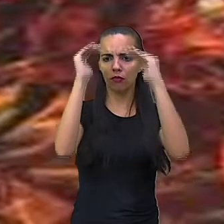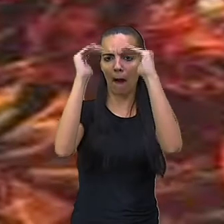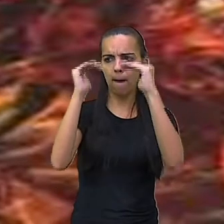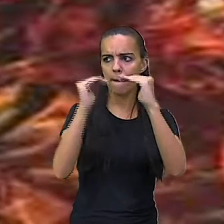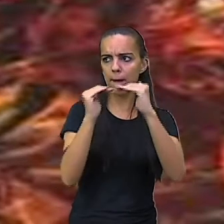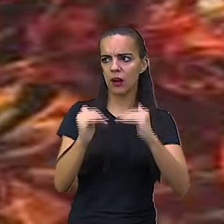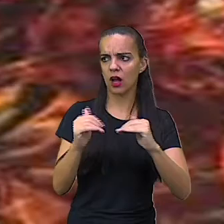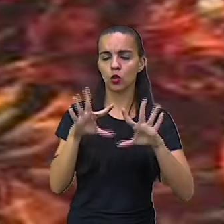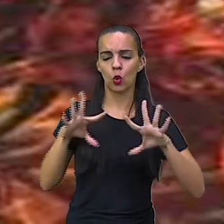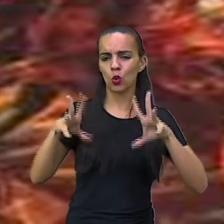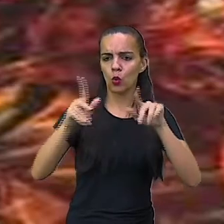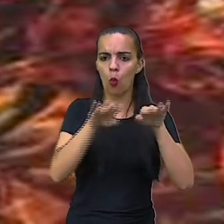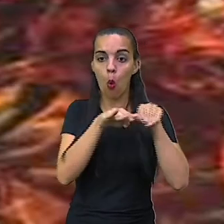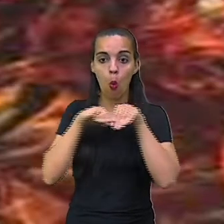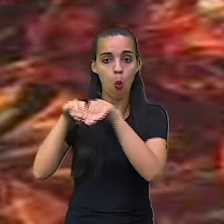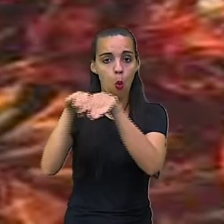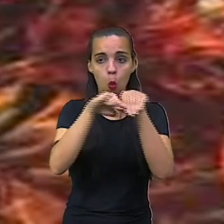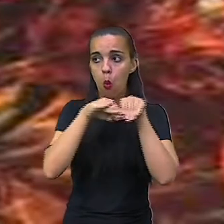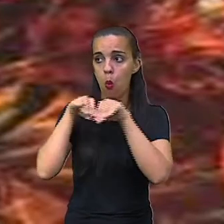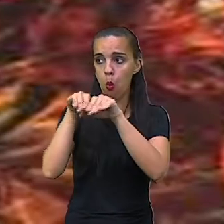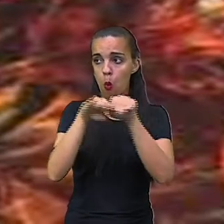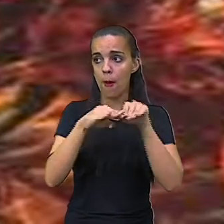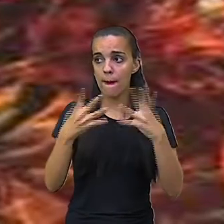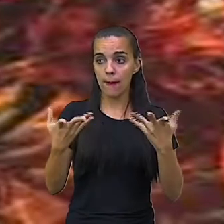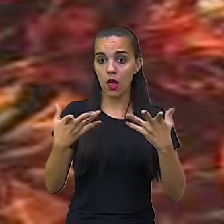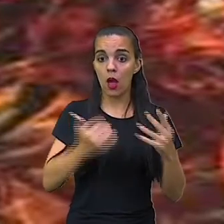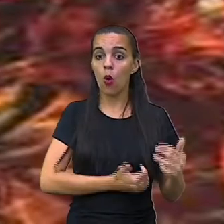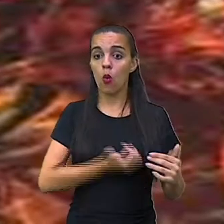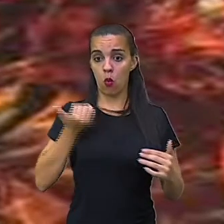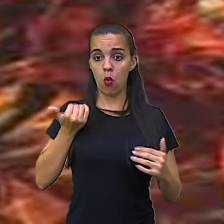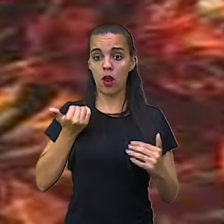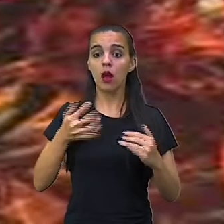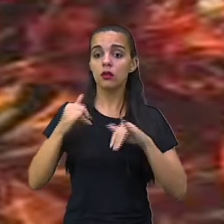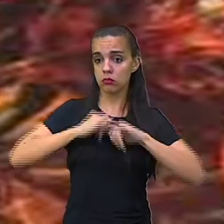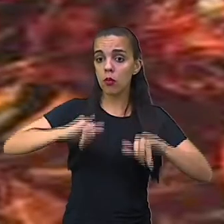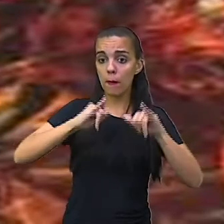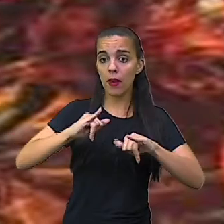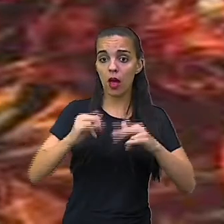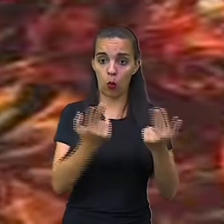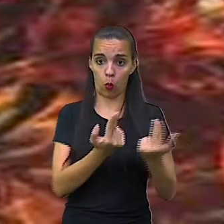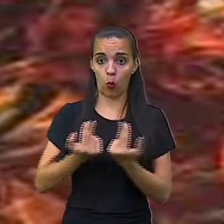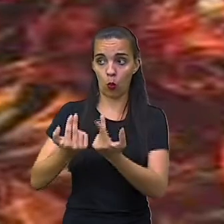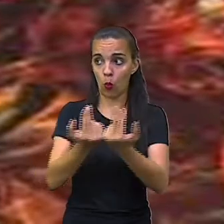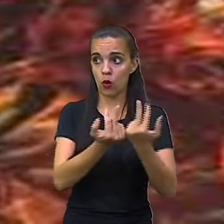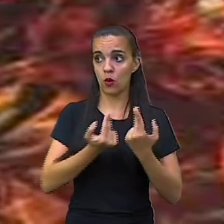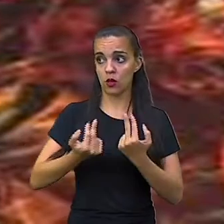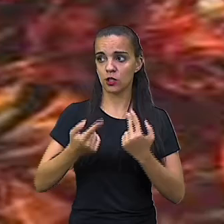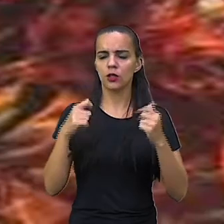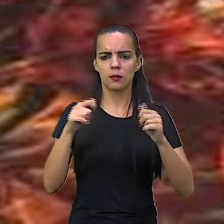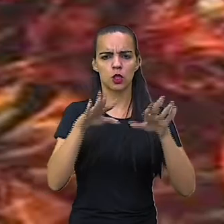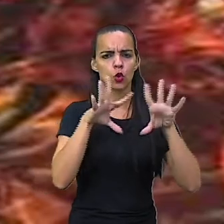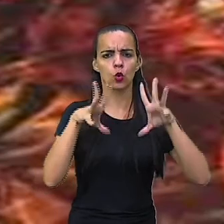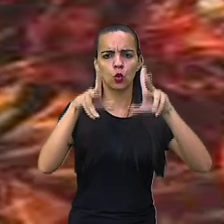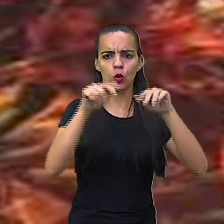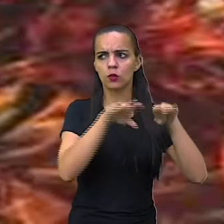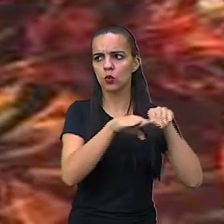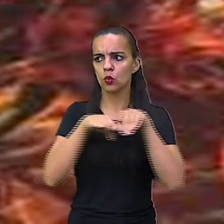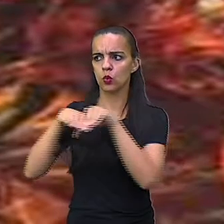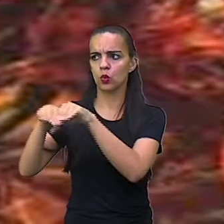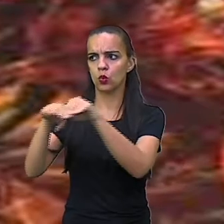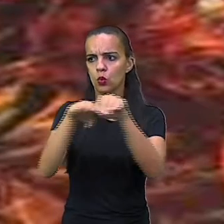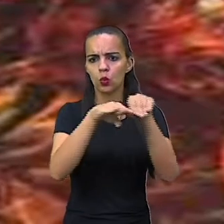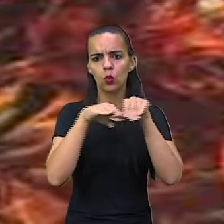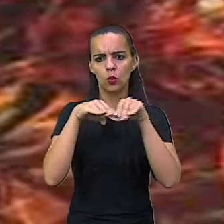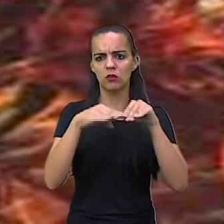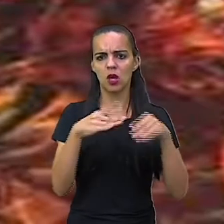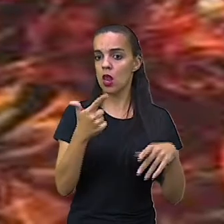são únicos. O anarquismo também prega essa vertente de igualdade, mas sem